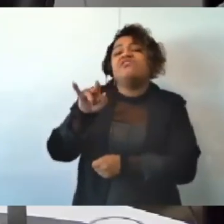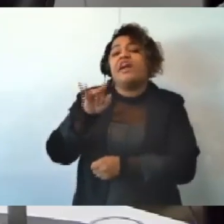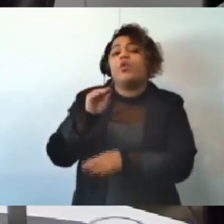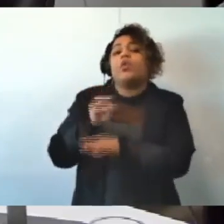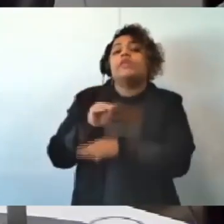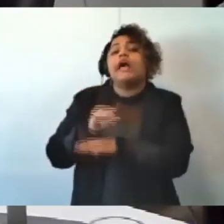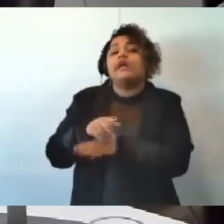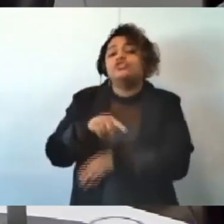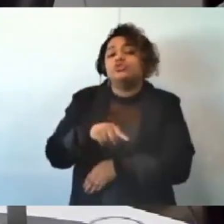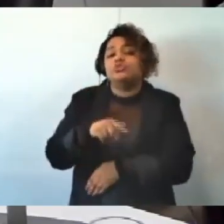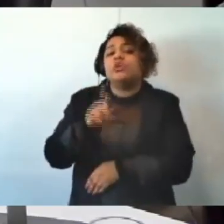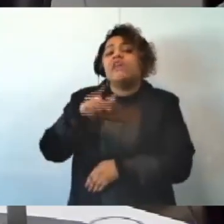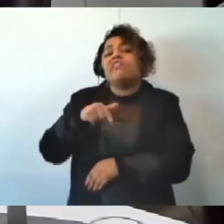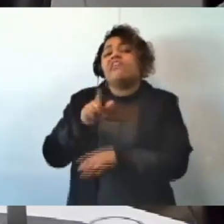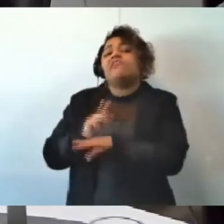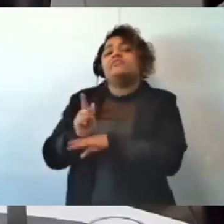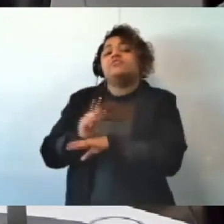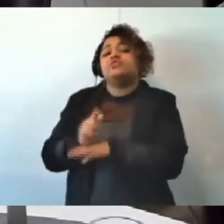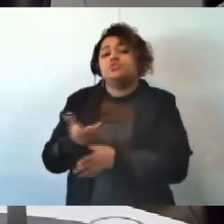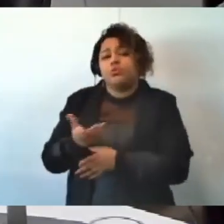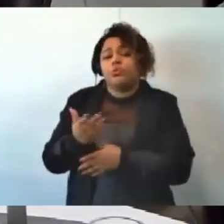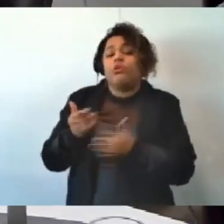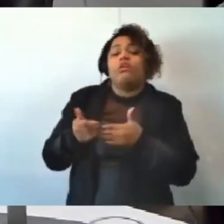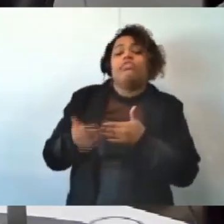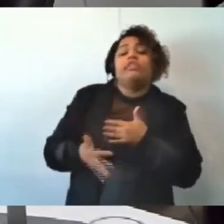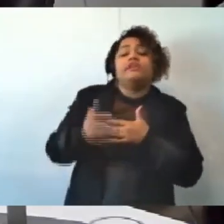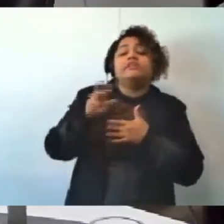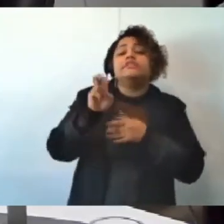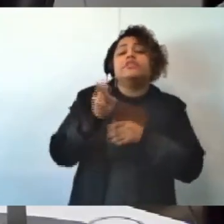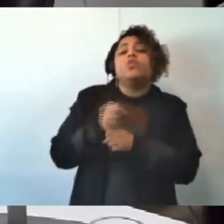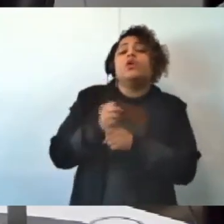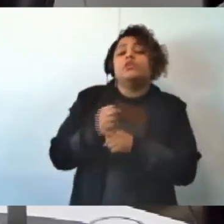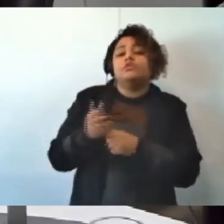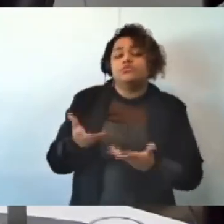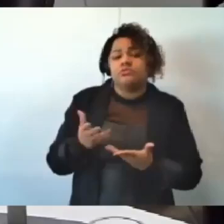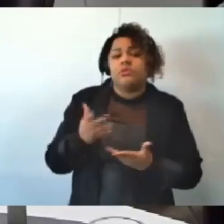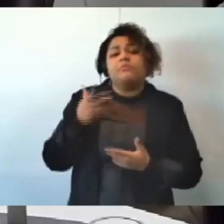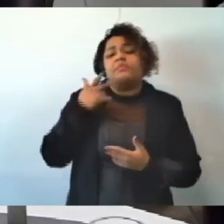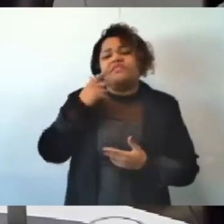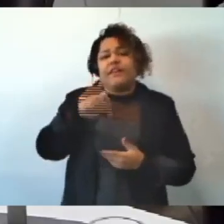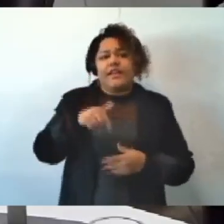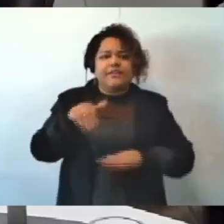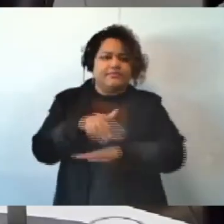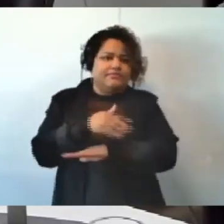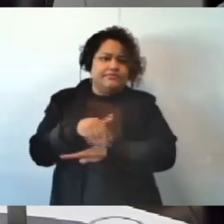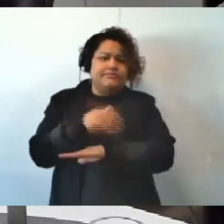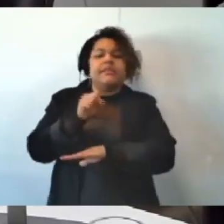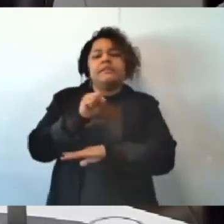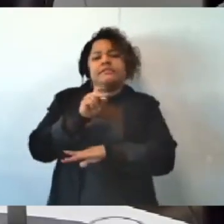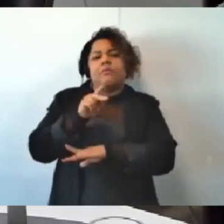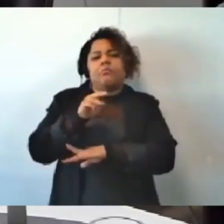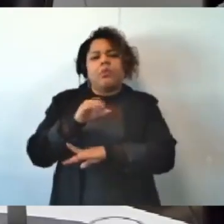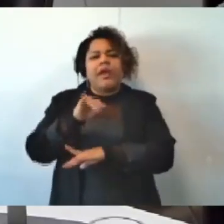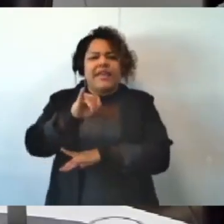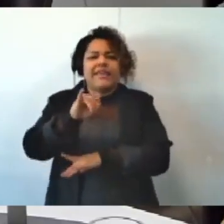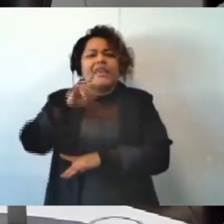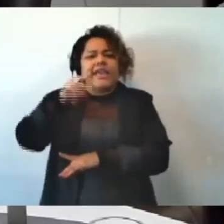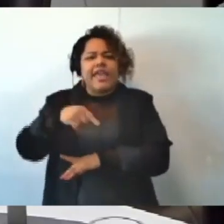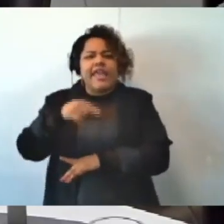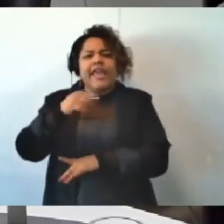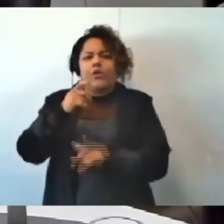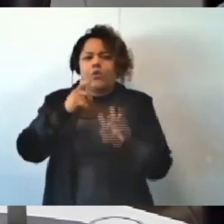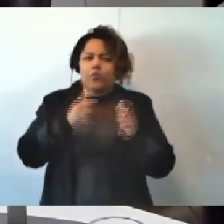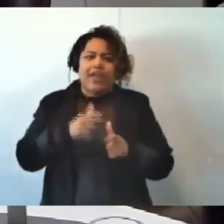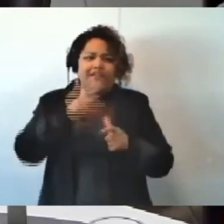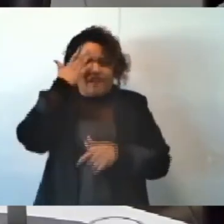disso há 5 anos, daqui 5 anos, para falar que Sapucaí ainda vai ser o point, ainda vai ser referência de carnaval, ainda